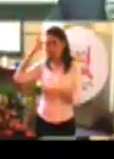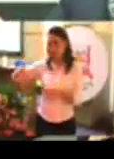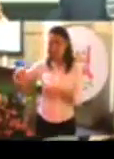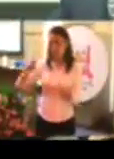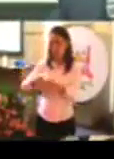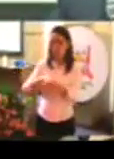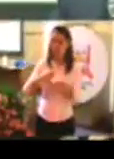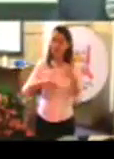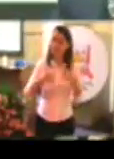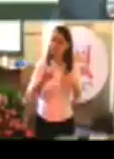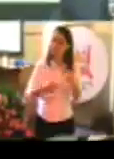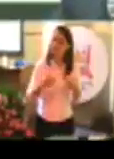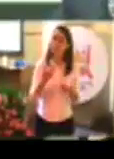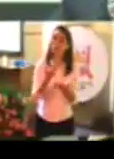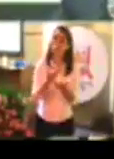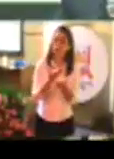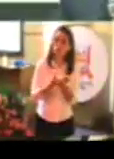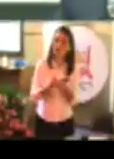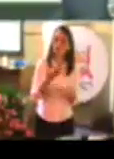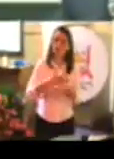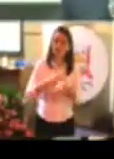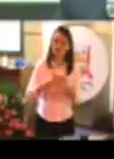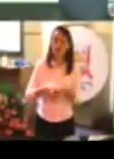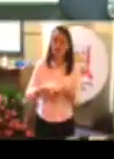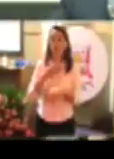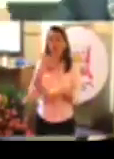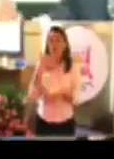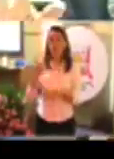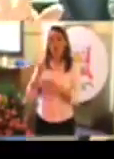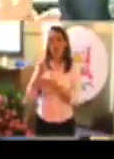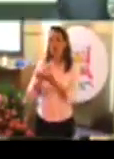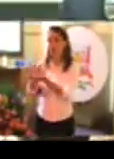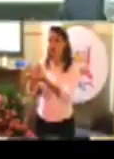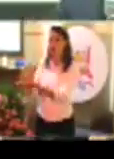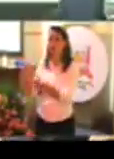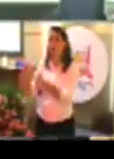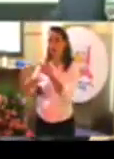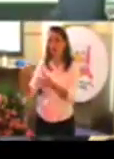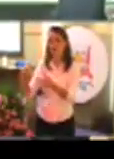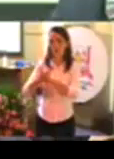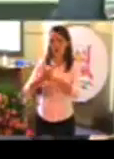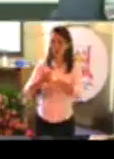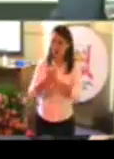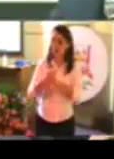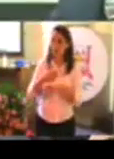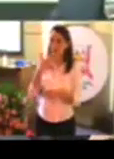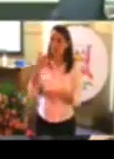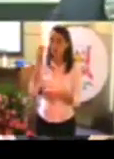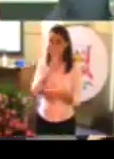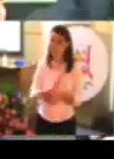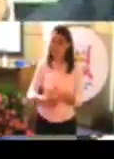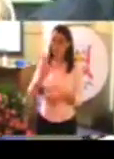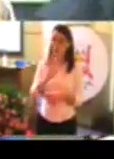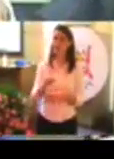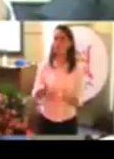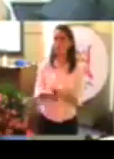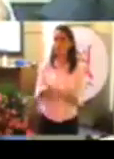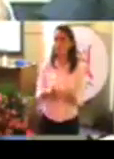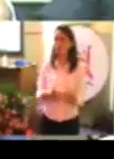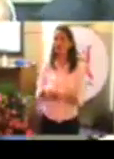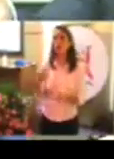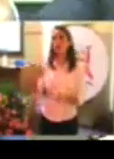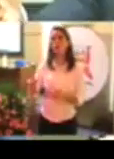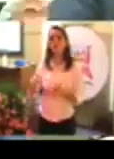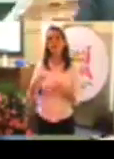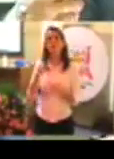que esses servidores estejam sempre preparados para as demandas dos cidadãos brasileiros. E aí vem o